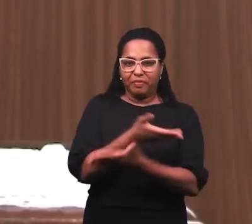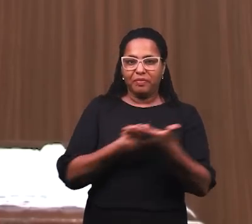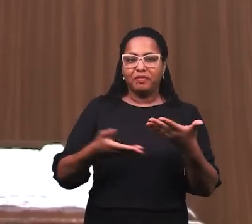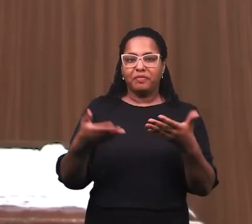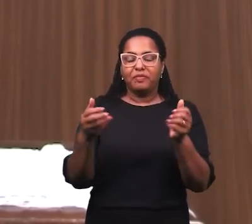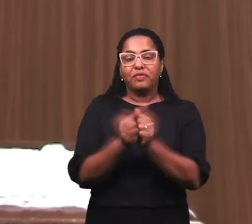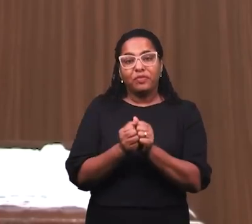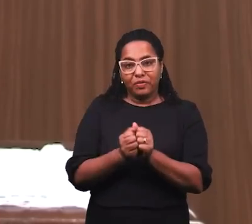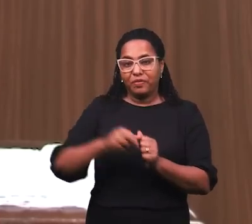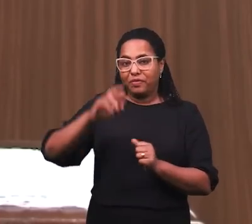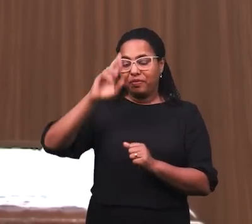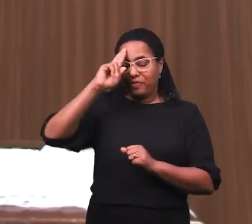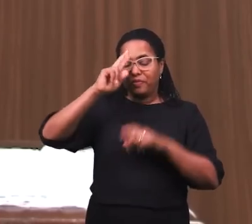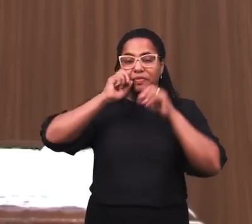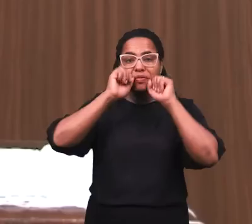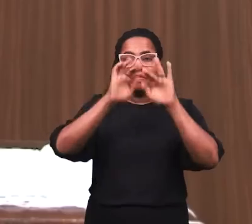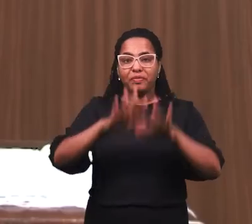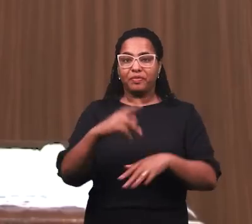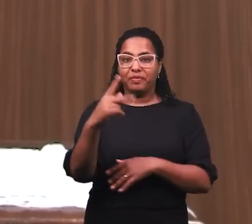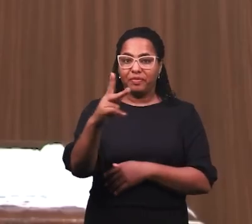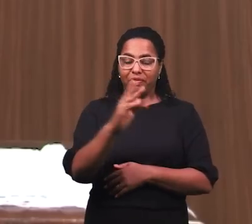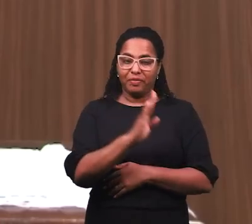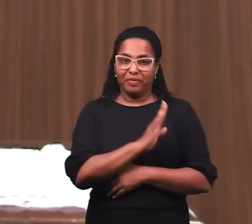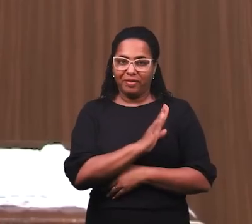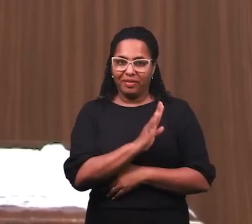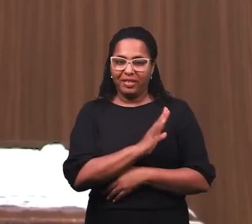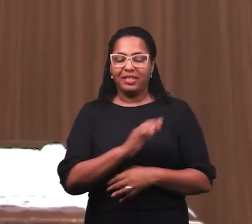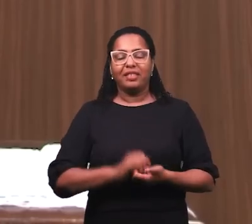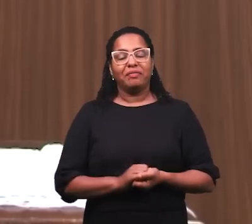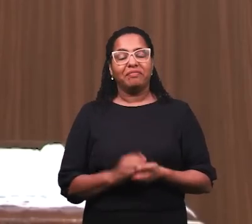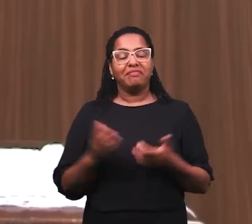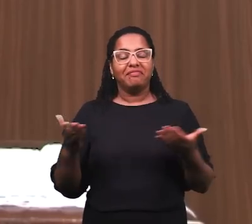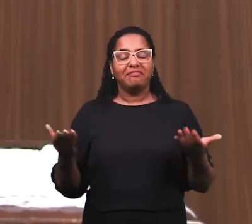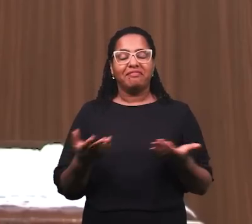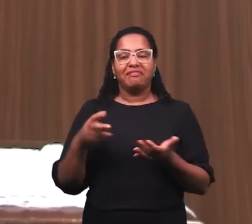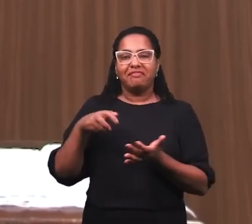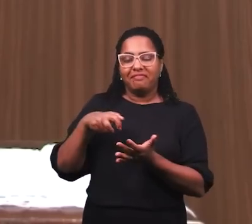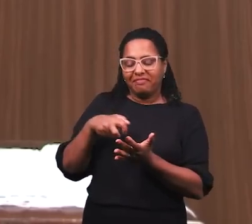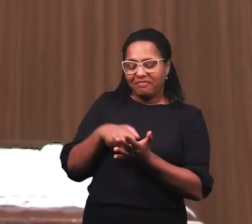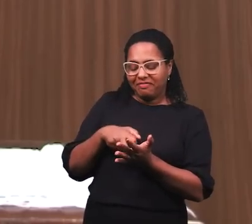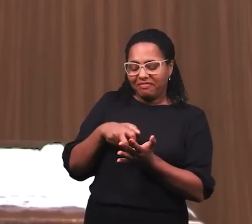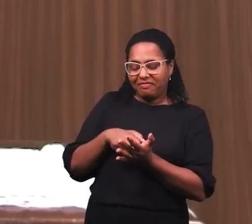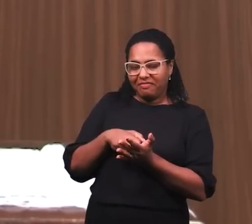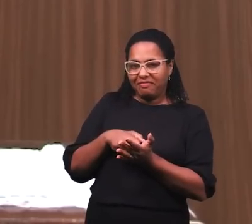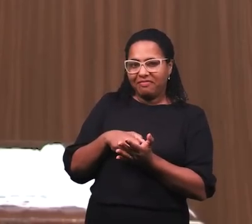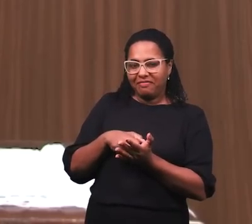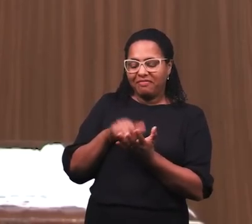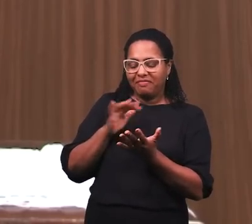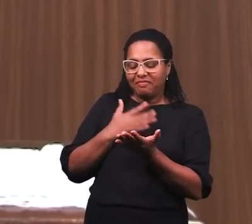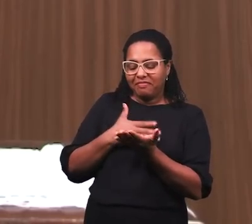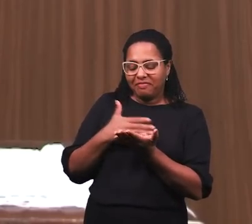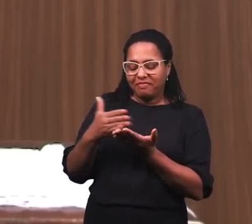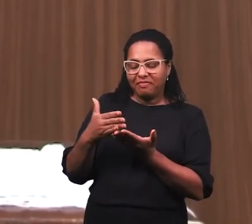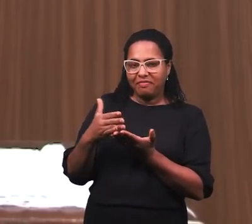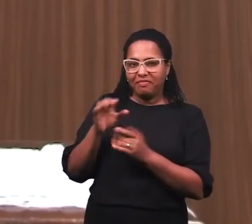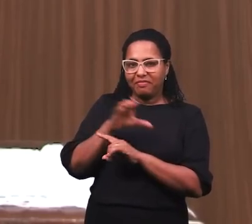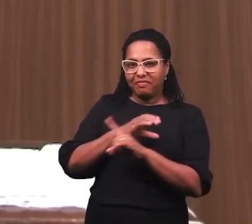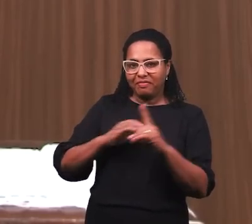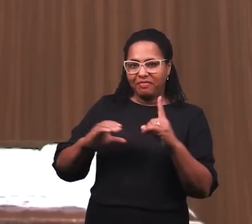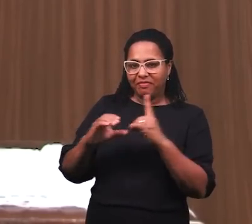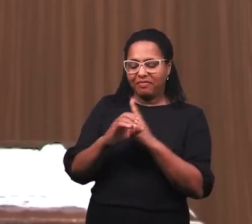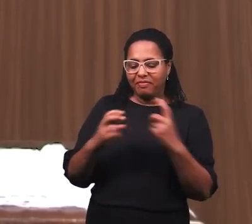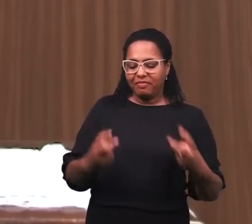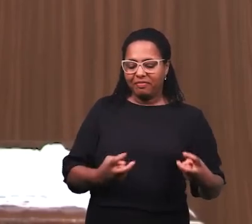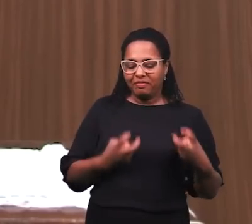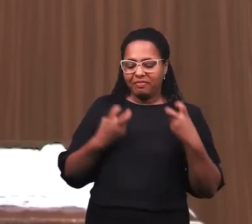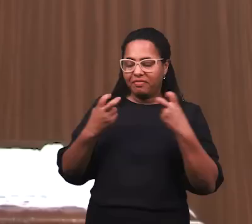convidado a participar conosco e que o Senhor abençoe grandemente o seu coração. Nós vamos dobrar os nossos joelhos nesta hora